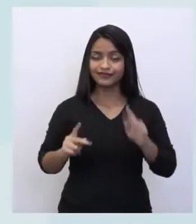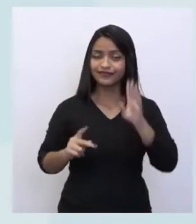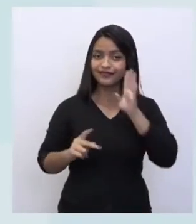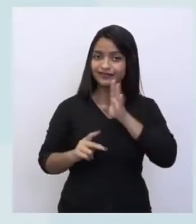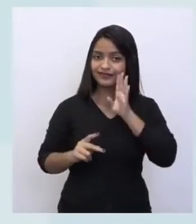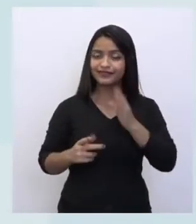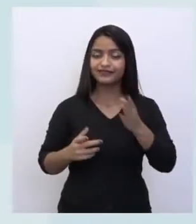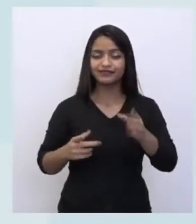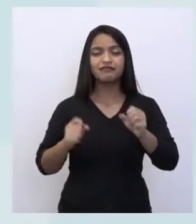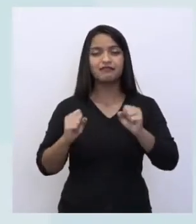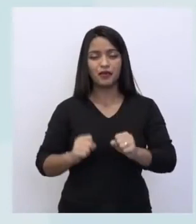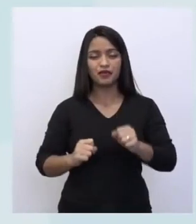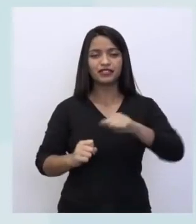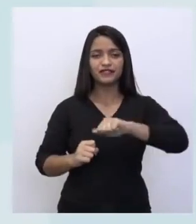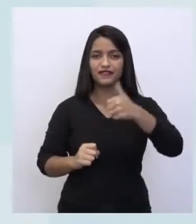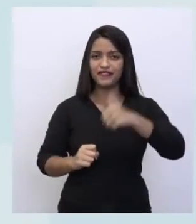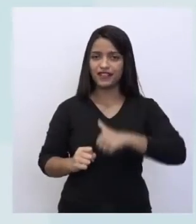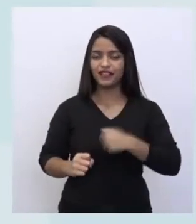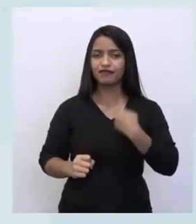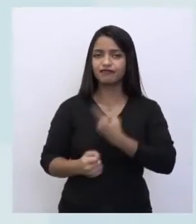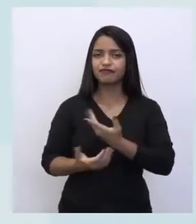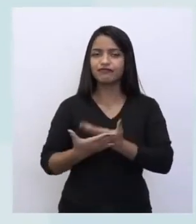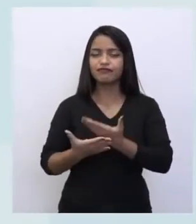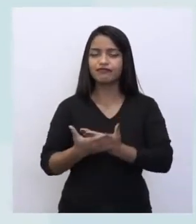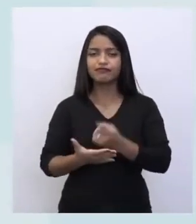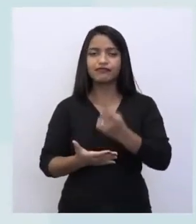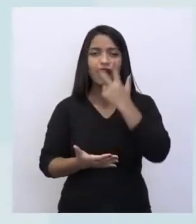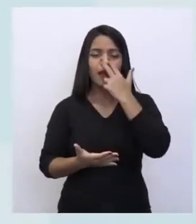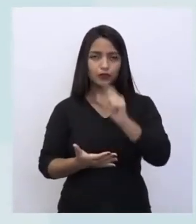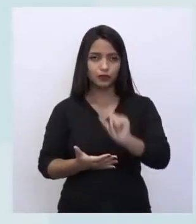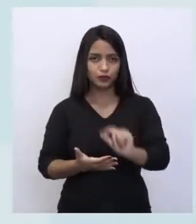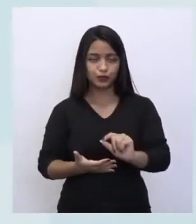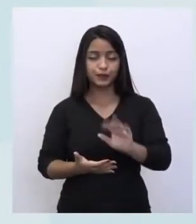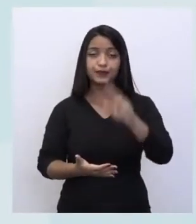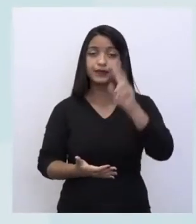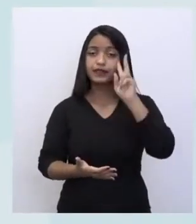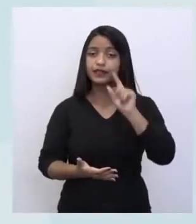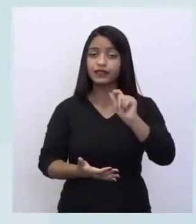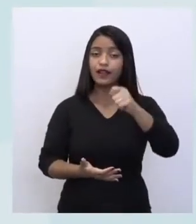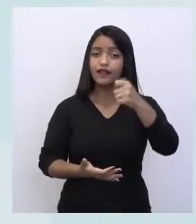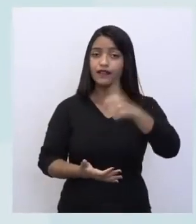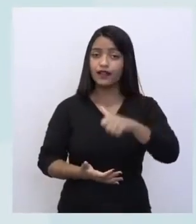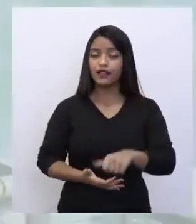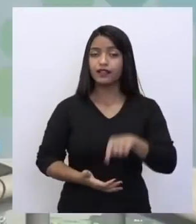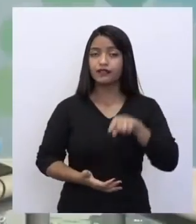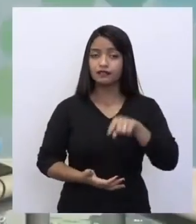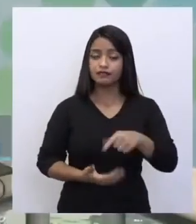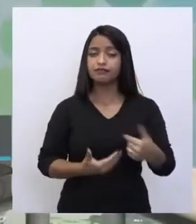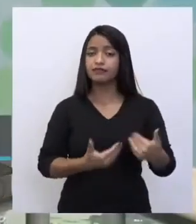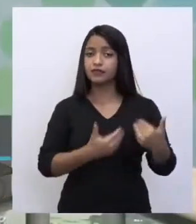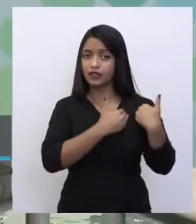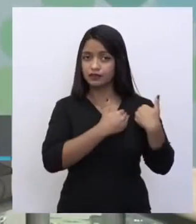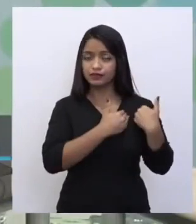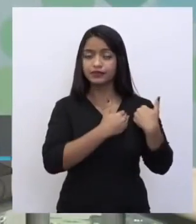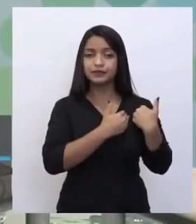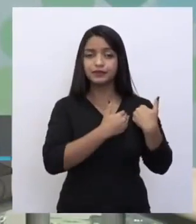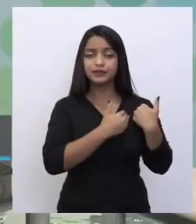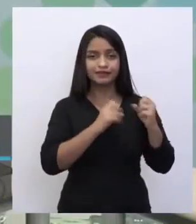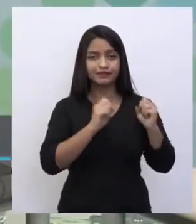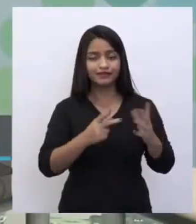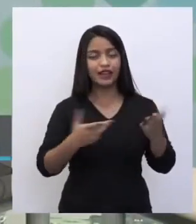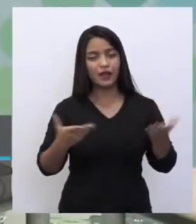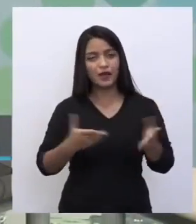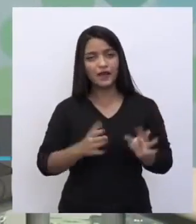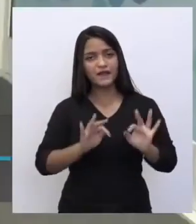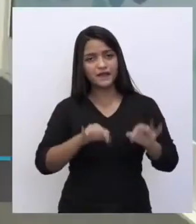pode dizer o que achou das suas aulas. Lembrando, né, que avaliar aí é um item de grande responsabilidade. Nós vamos ficando por